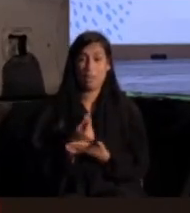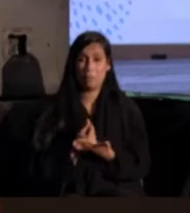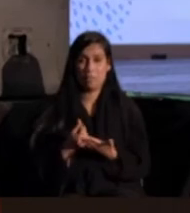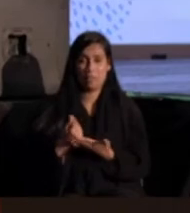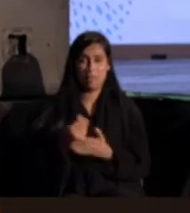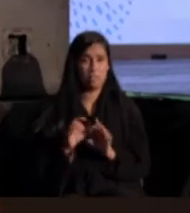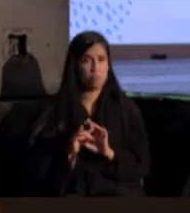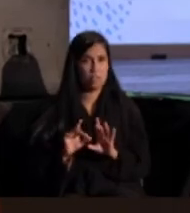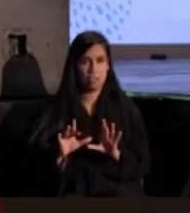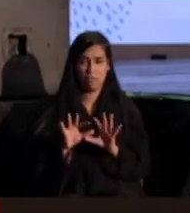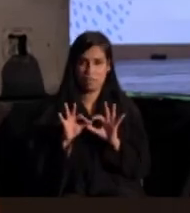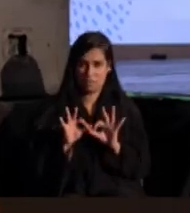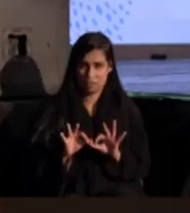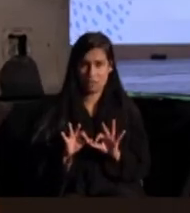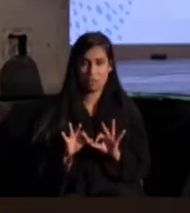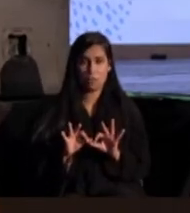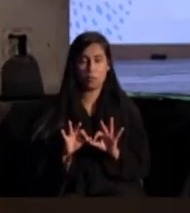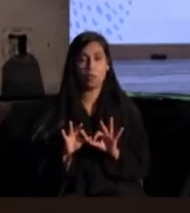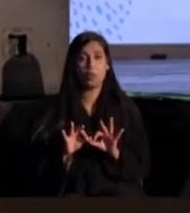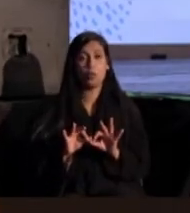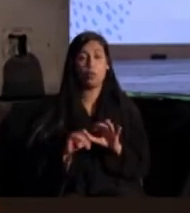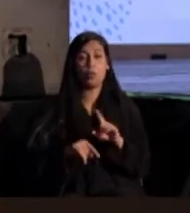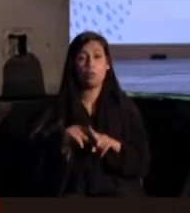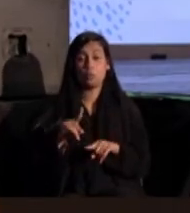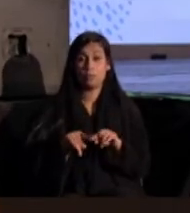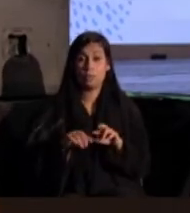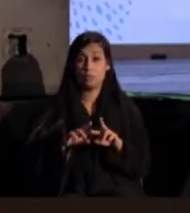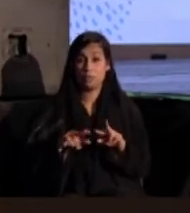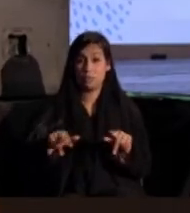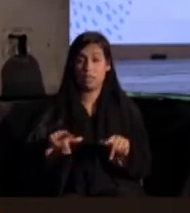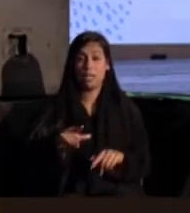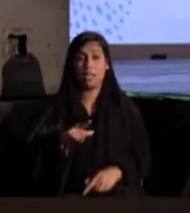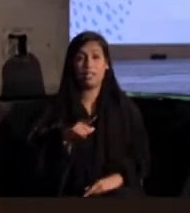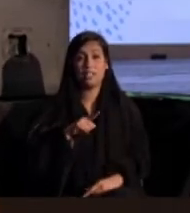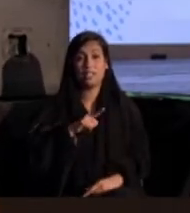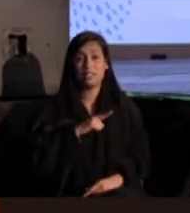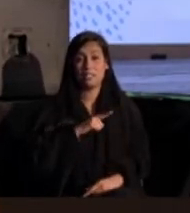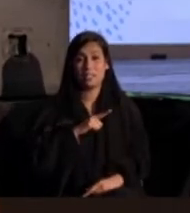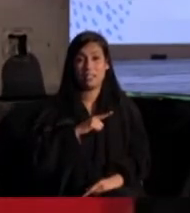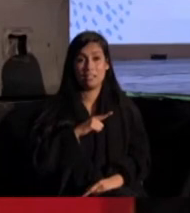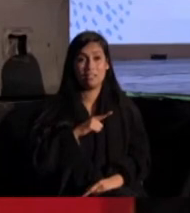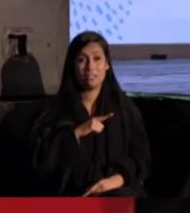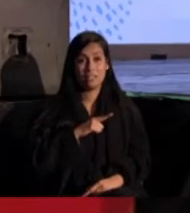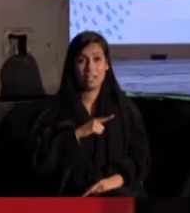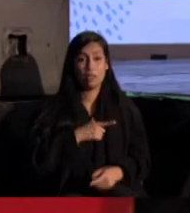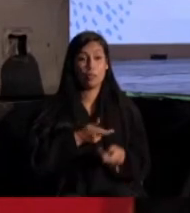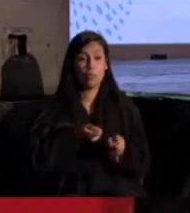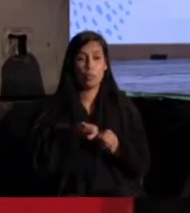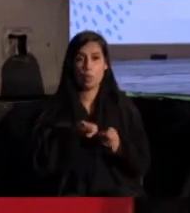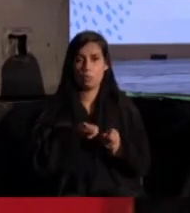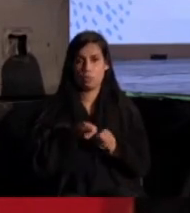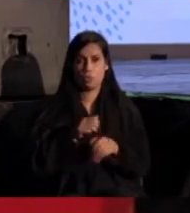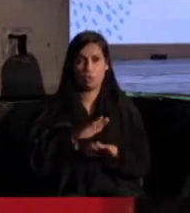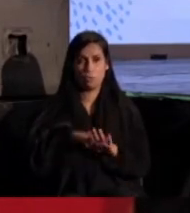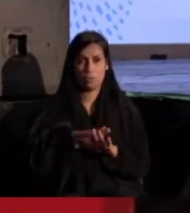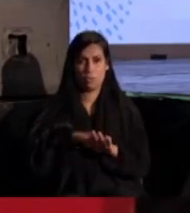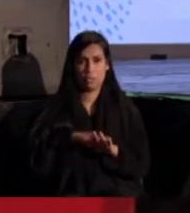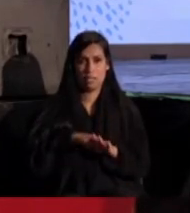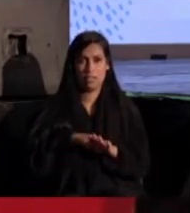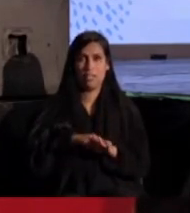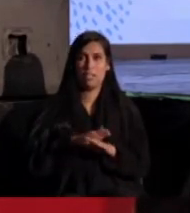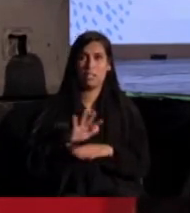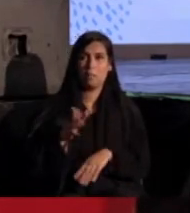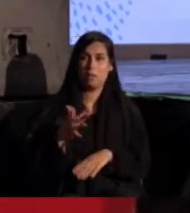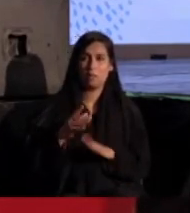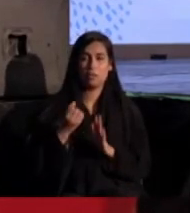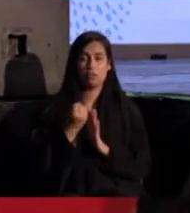entre liberal e neoliberal, os produtos eles têm obsolescência programada, que é aquilo que aconteceu nos anos 10, anos 20,